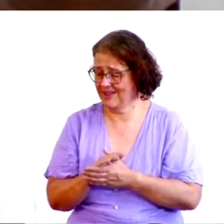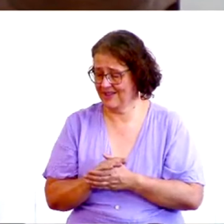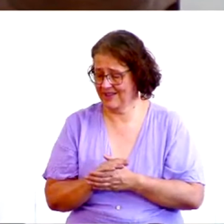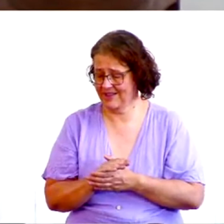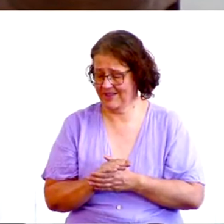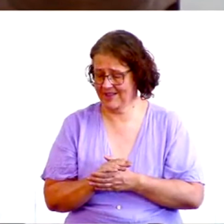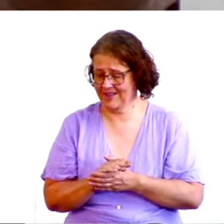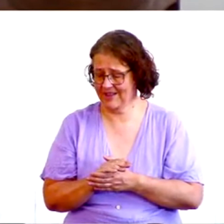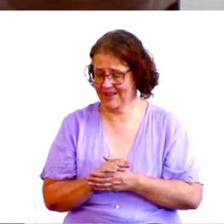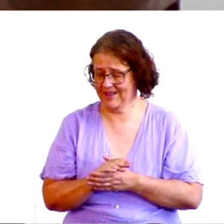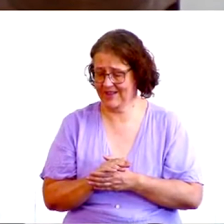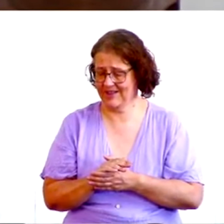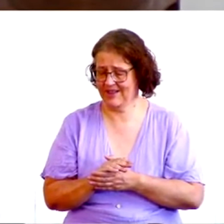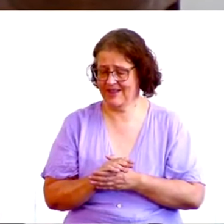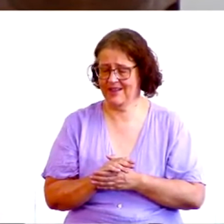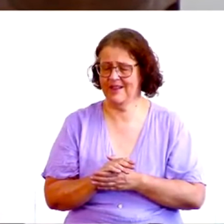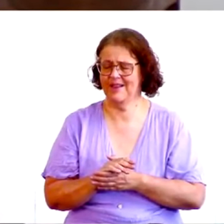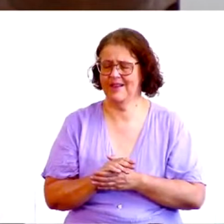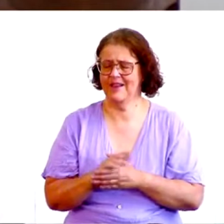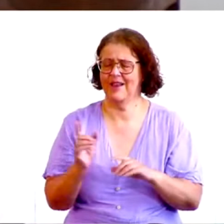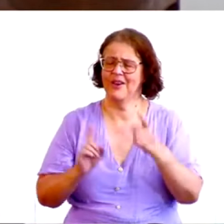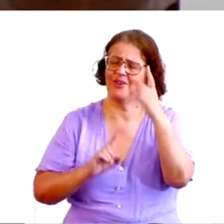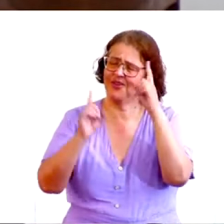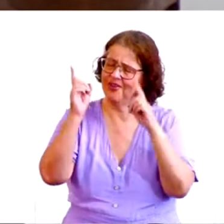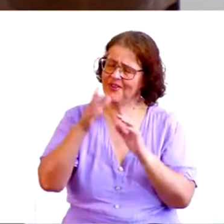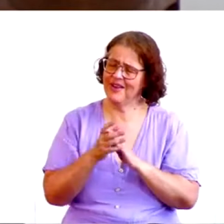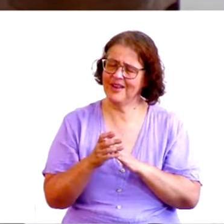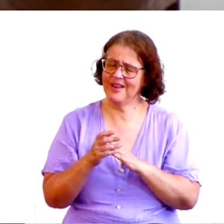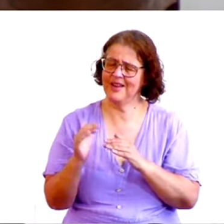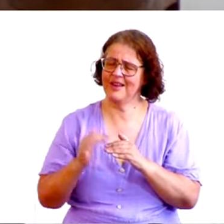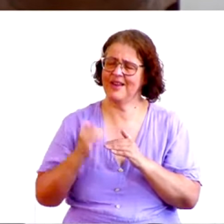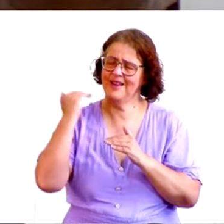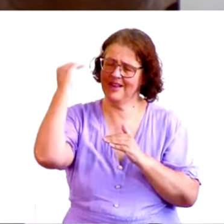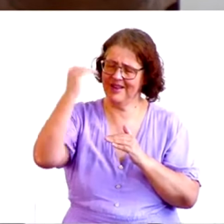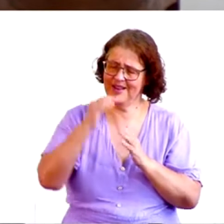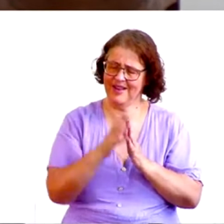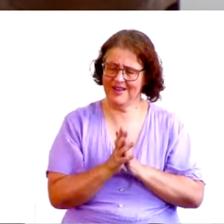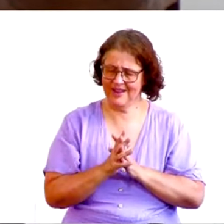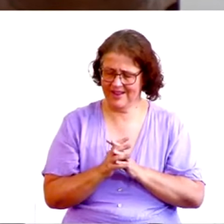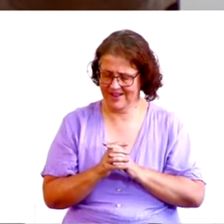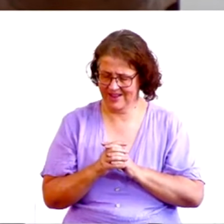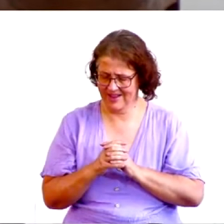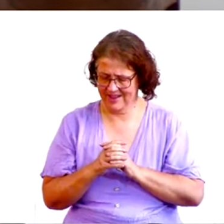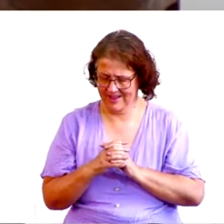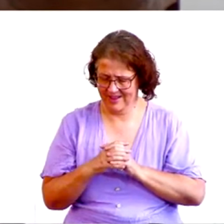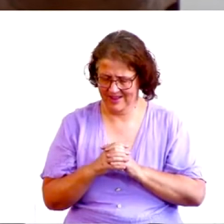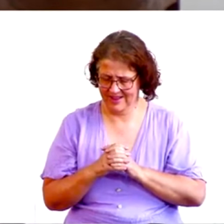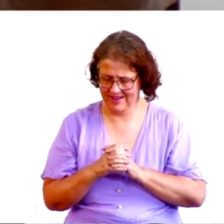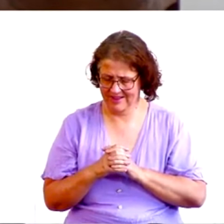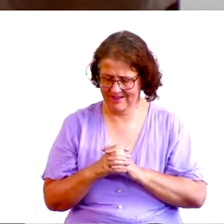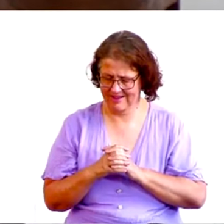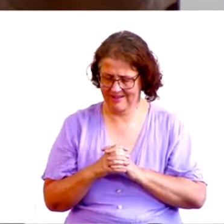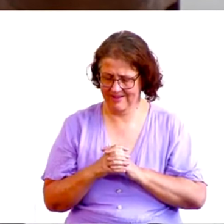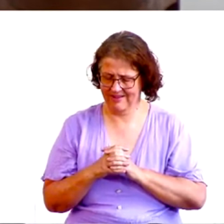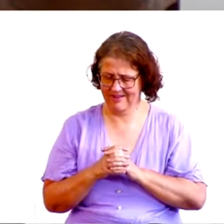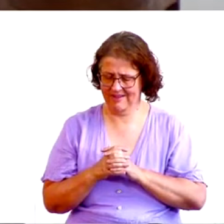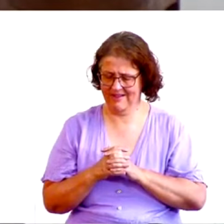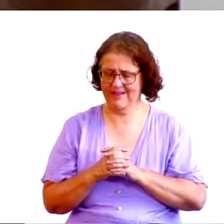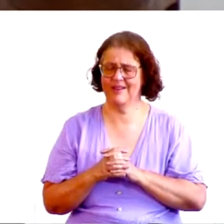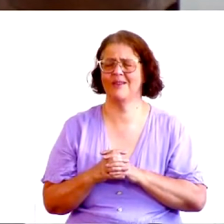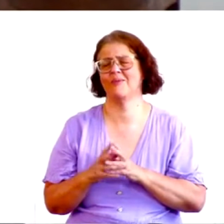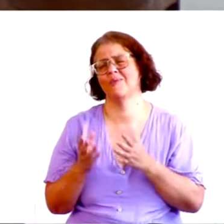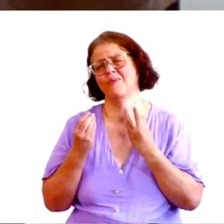festas e as músicas serem mais altas do que a eloquência Cristã não deixa a gente passar por isso